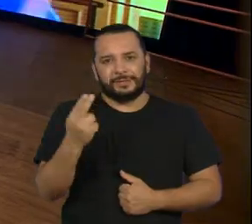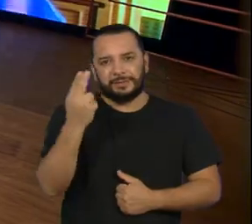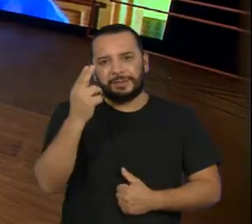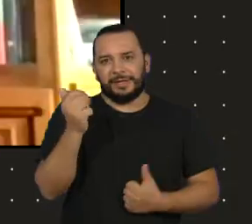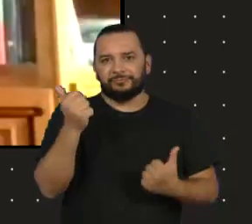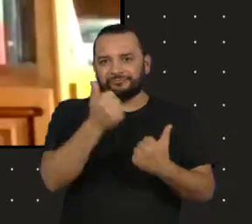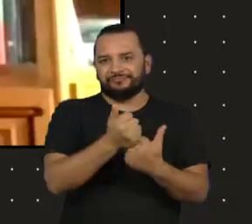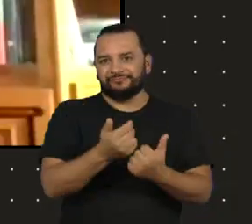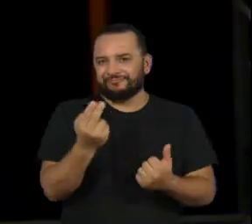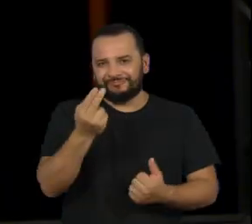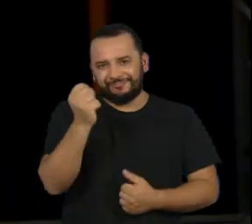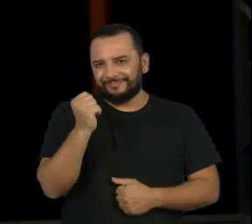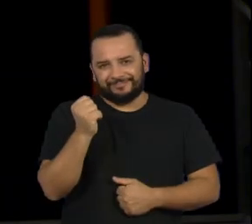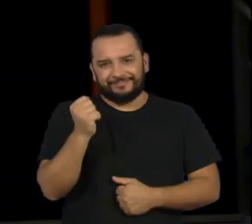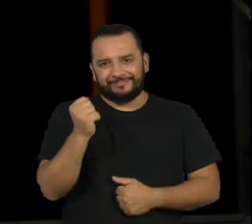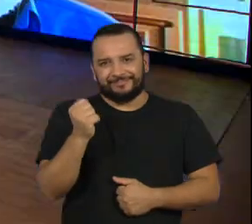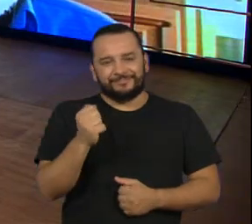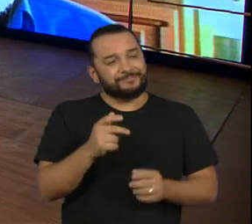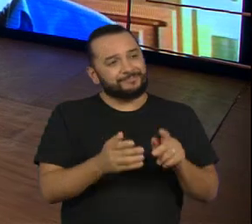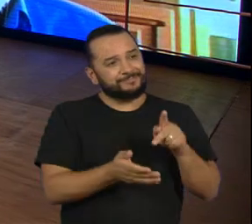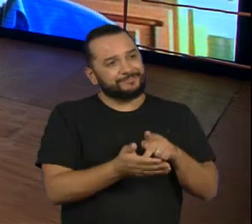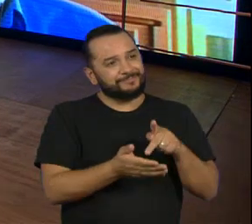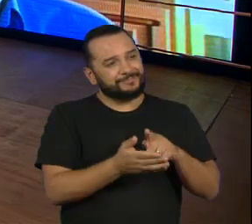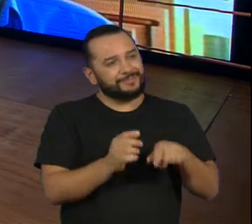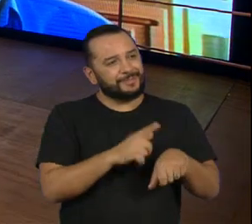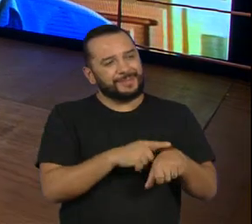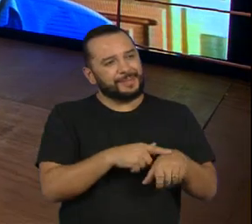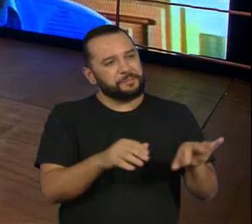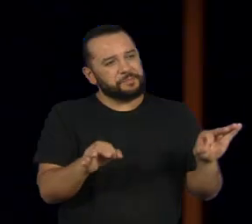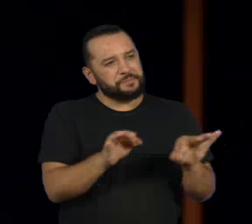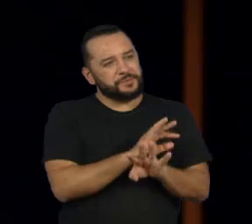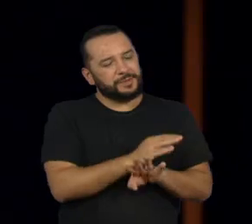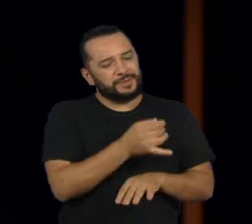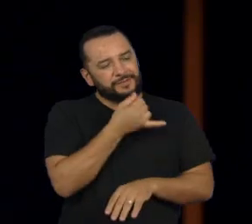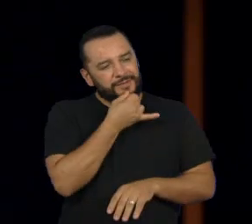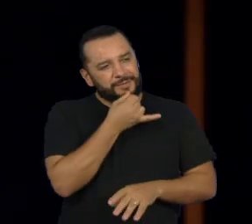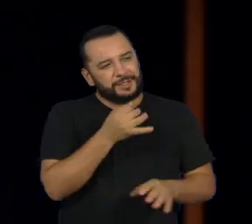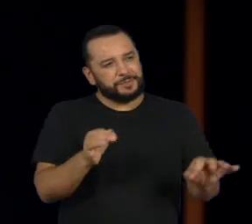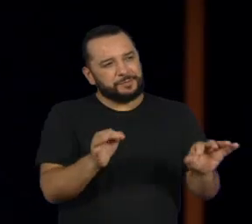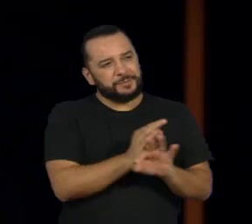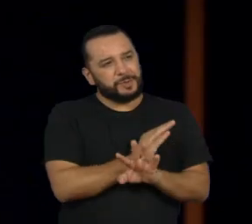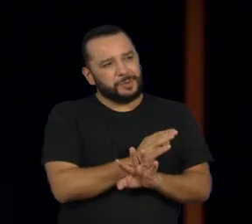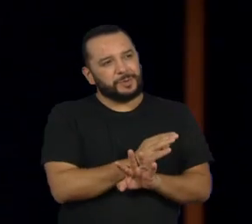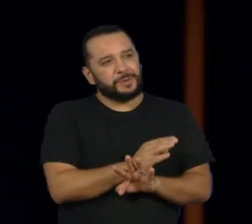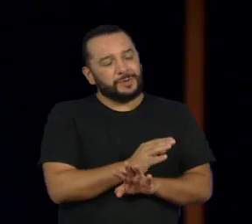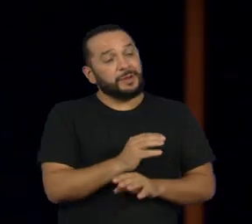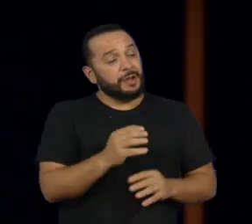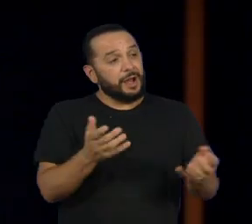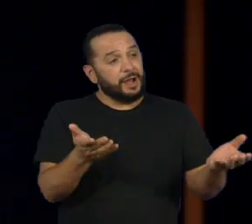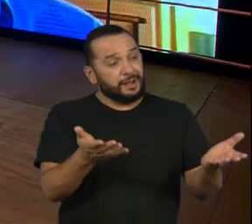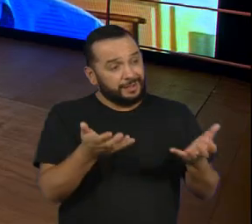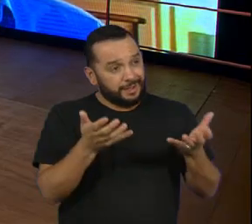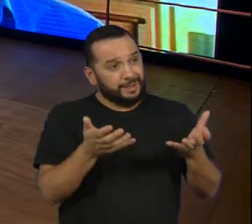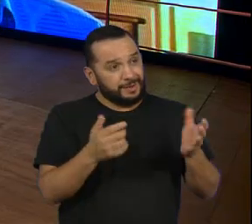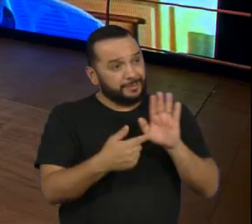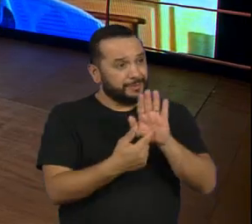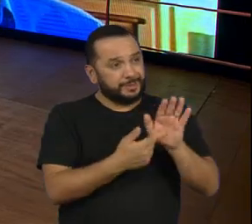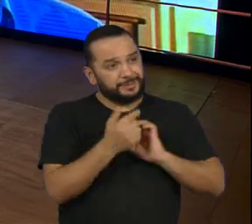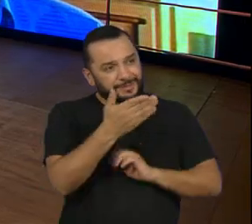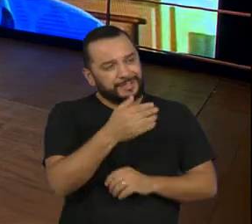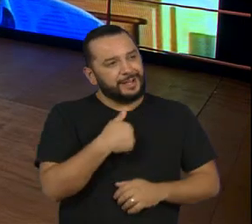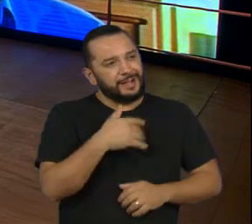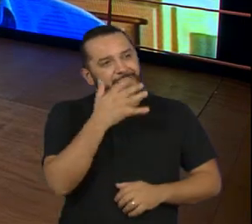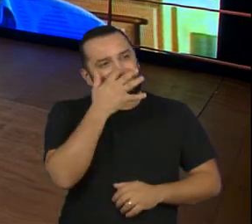é insubstituível. Realmente. Elifas, nosso tempo está acabando, infelizmente. A gente só queria manifestar aqui